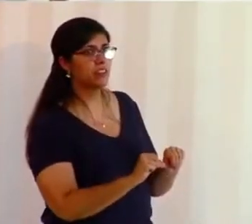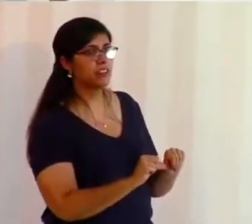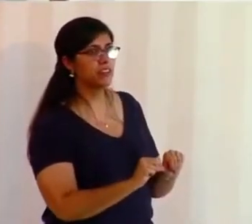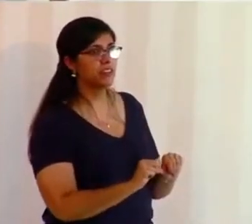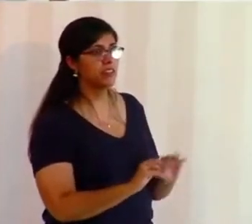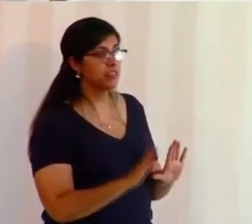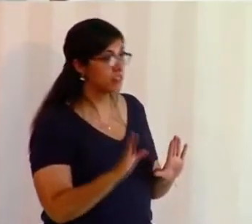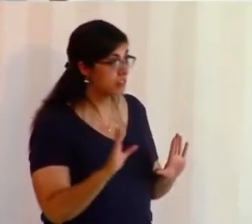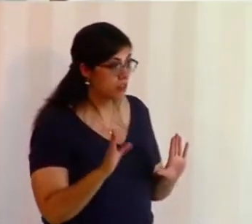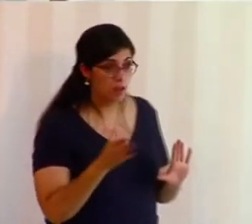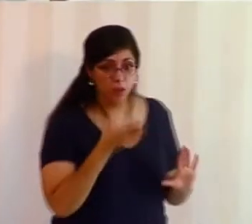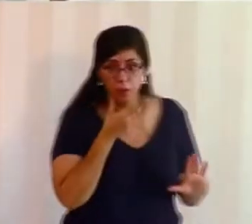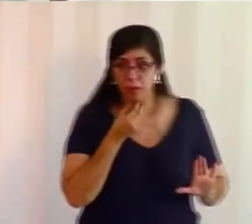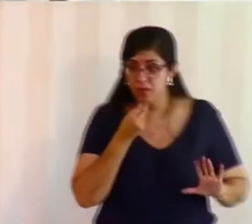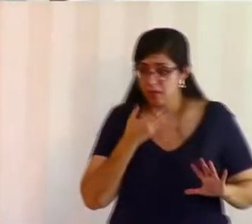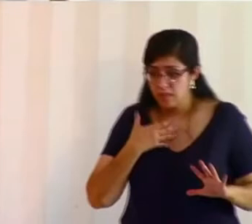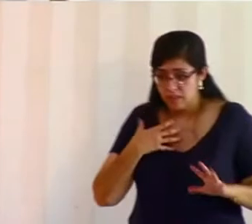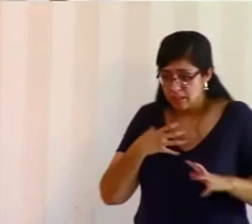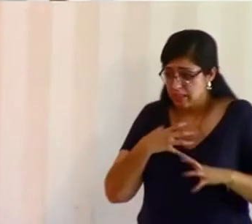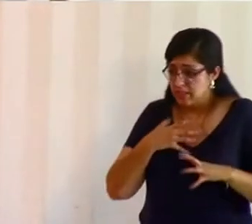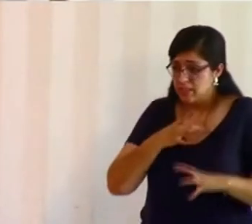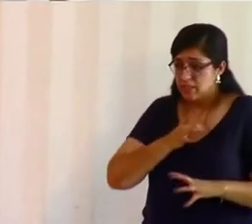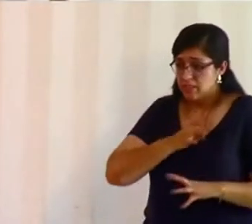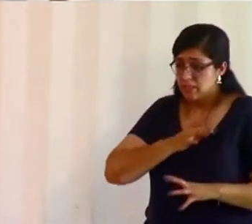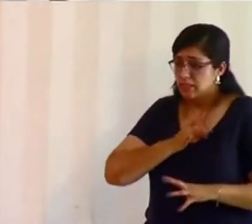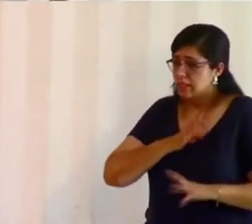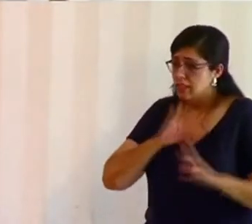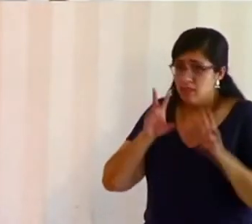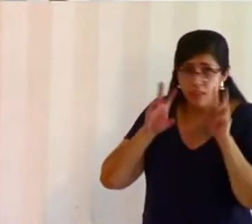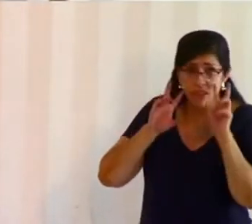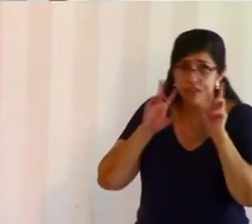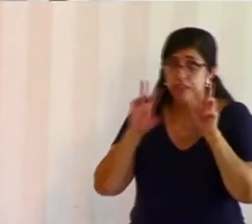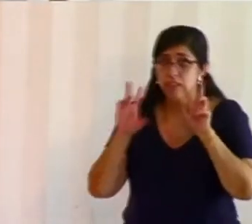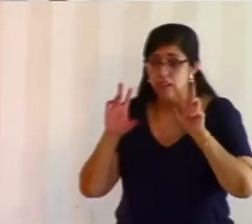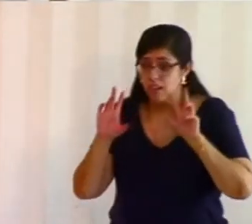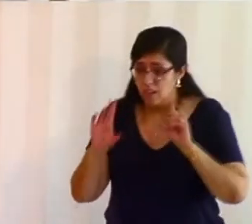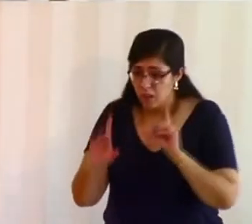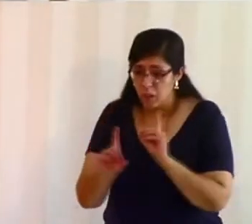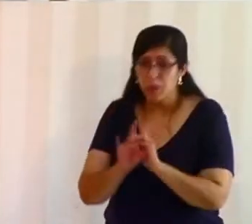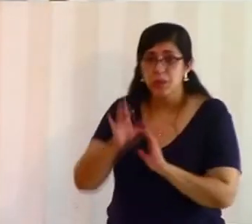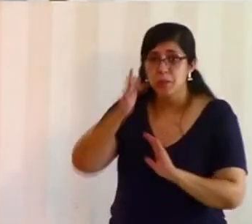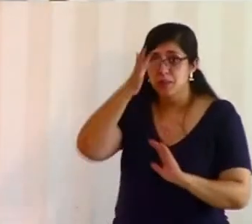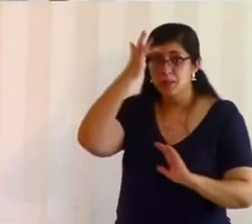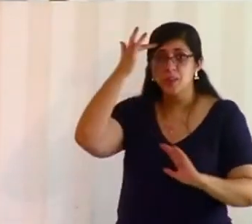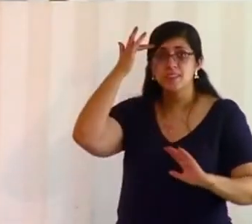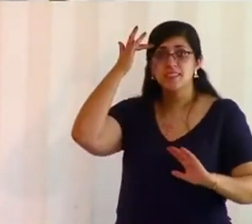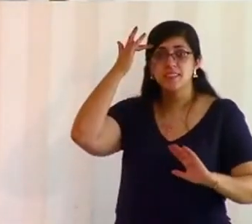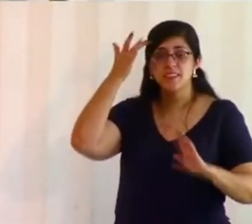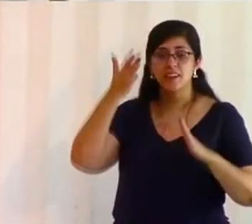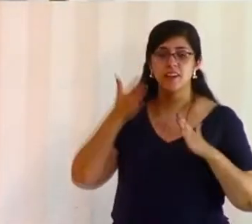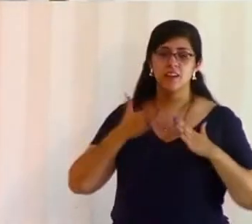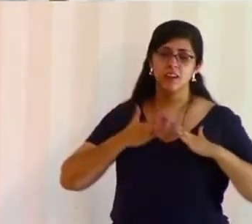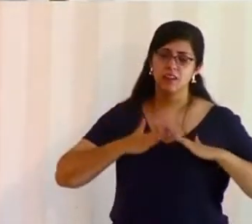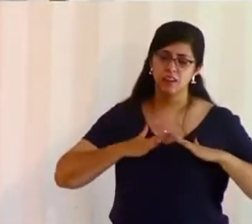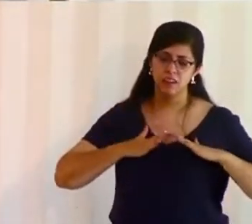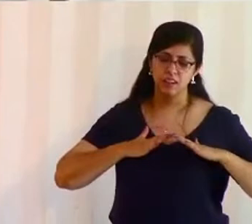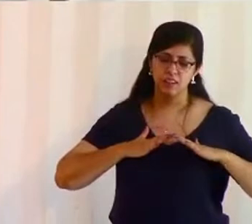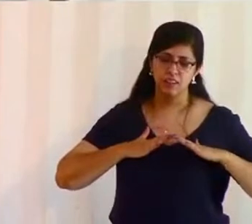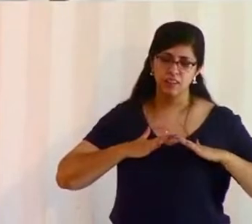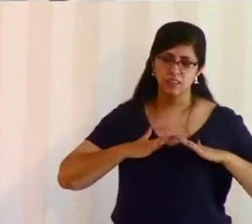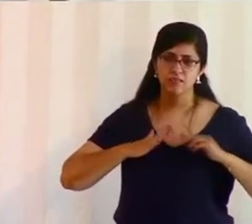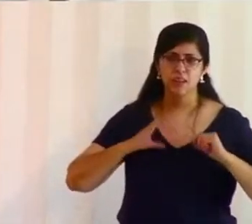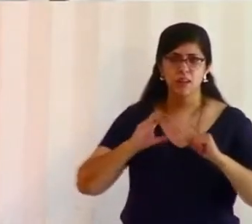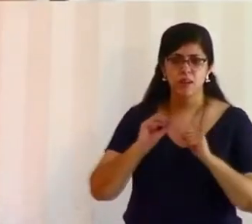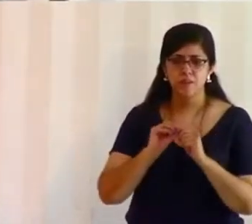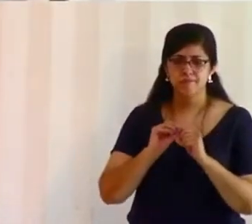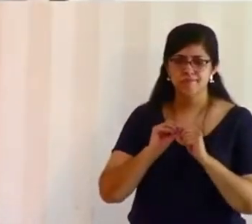E quando ele entra trêmulo, com uma luz acesa e vendo aquela situação, ele não teve outra pergunta para fazer: o que é que eu faço